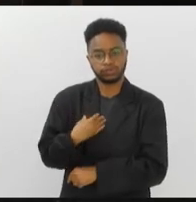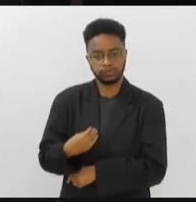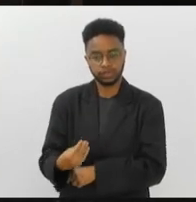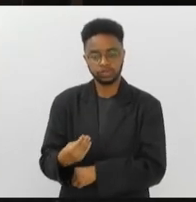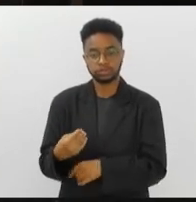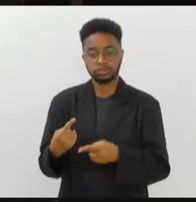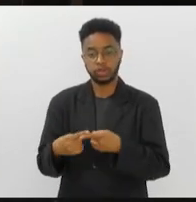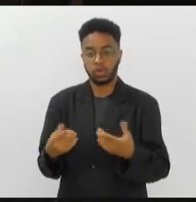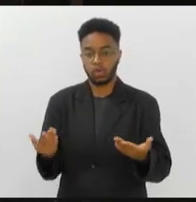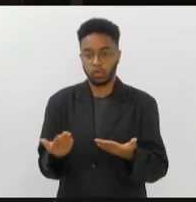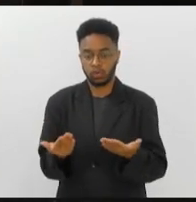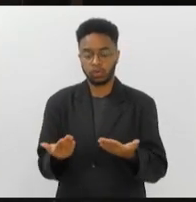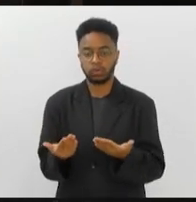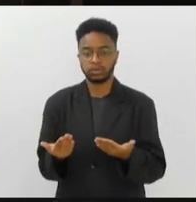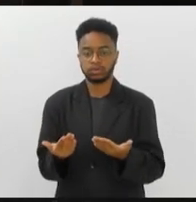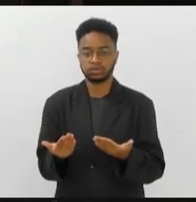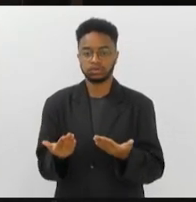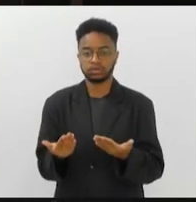que hoje